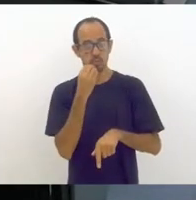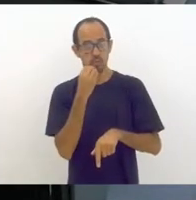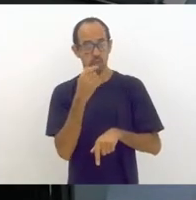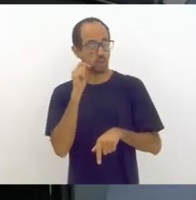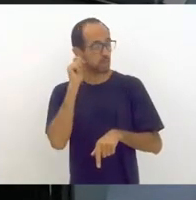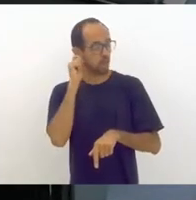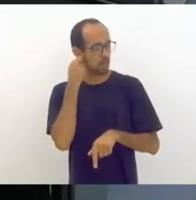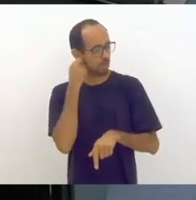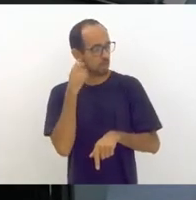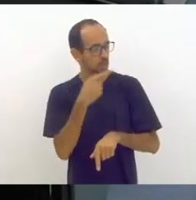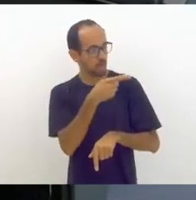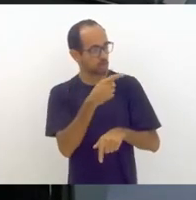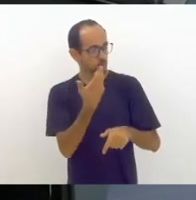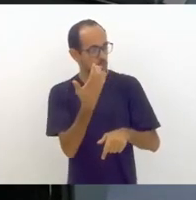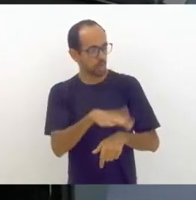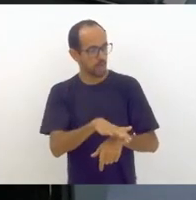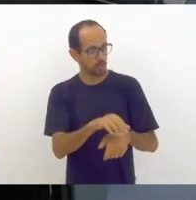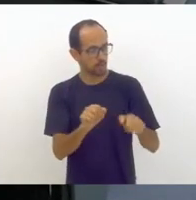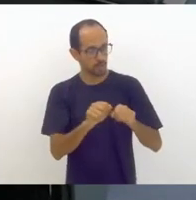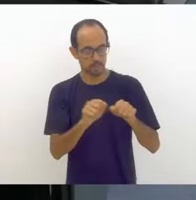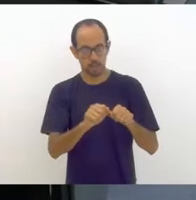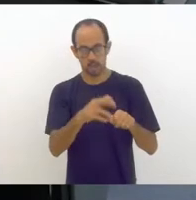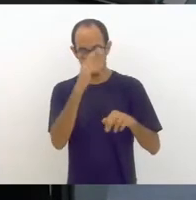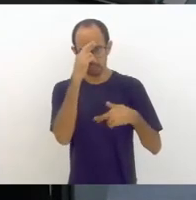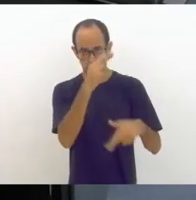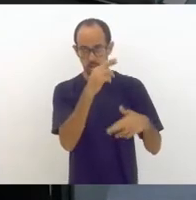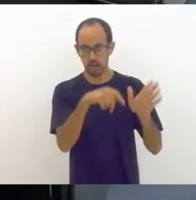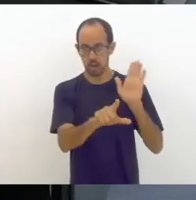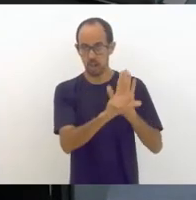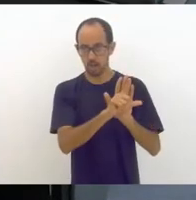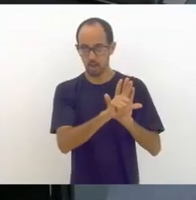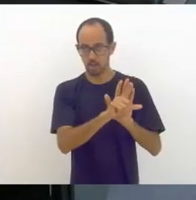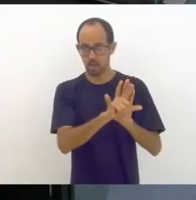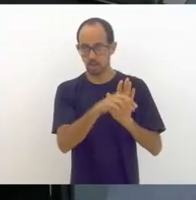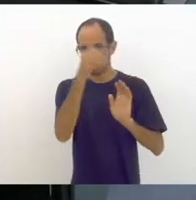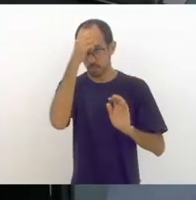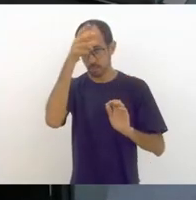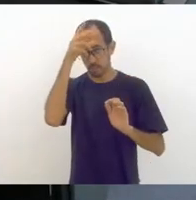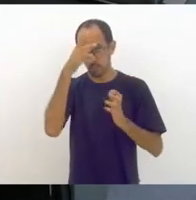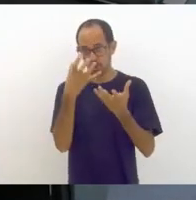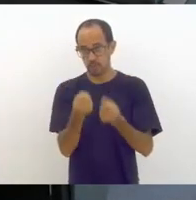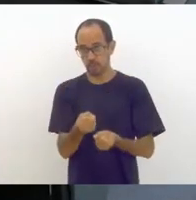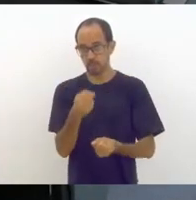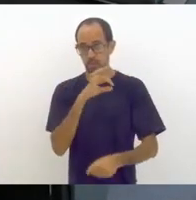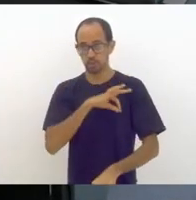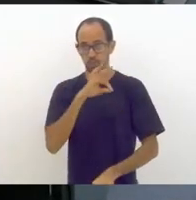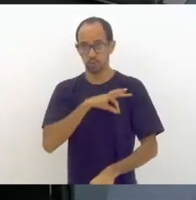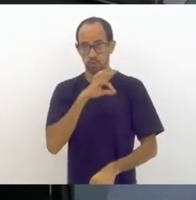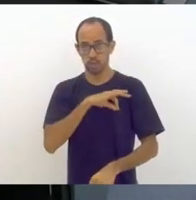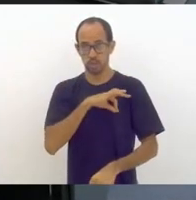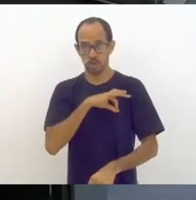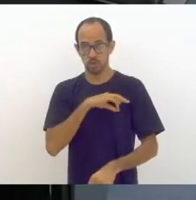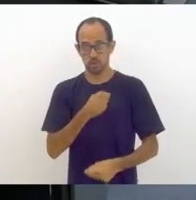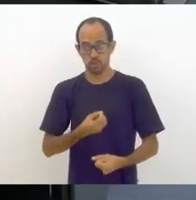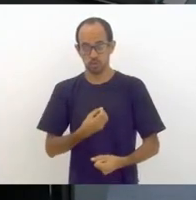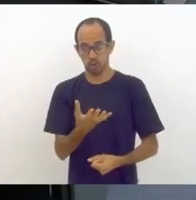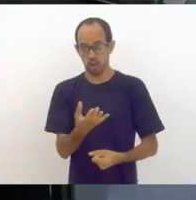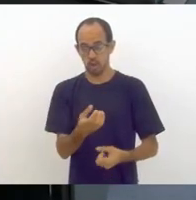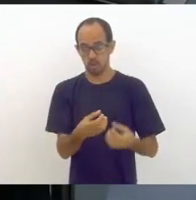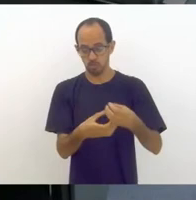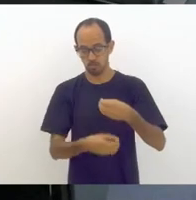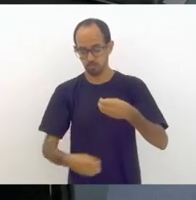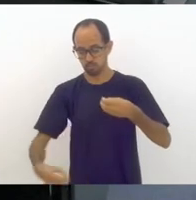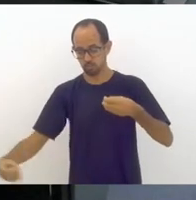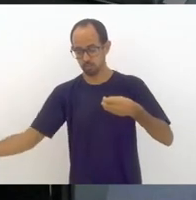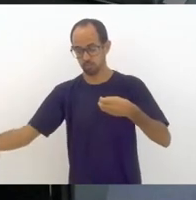entendeu? Porque eles não estão fazendo o que deveriam fazer. E esses prefeitos que estão recebendo essas montanhas de dinheiro aí, estão jogando esgotamento sanitário para o povo beber.